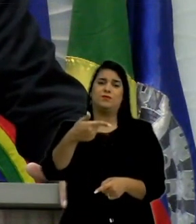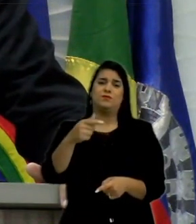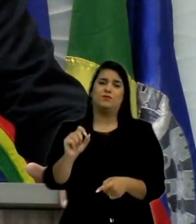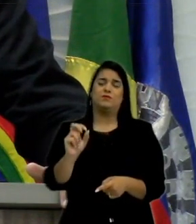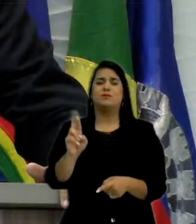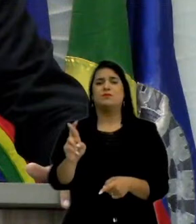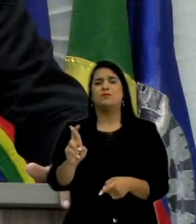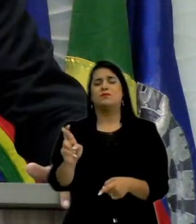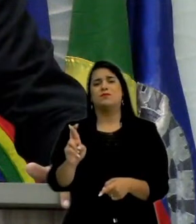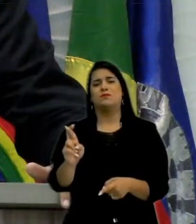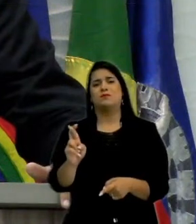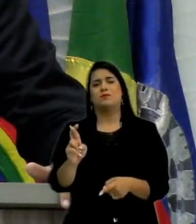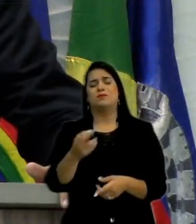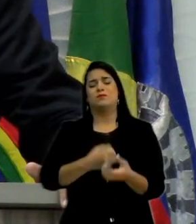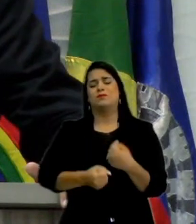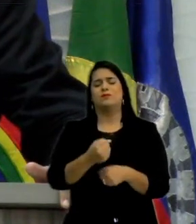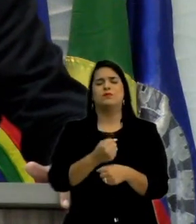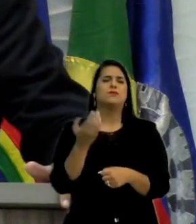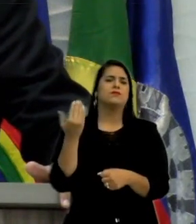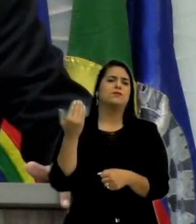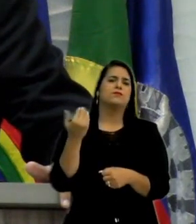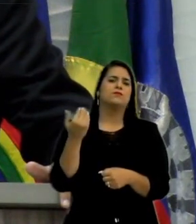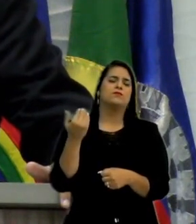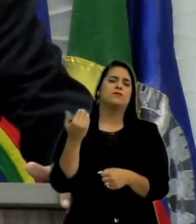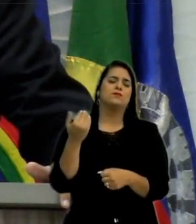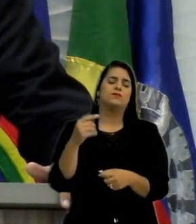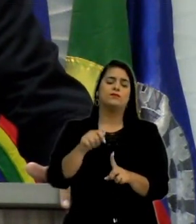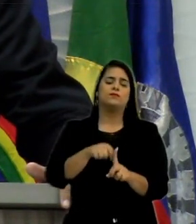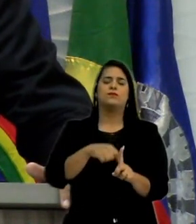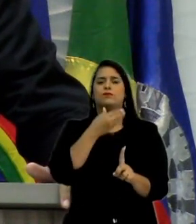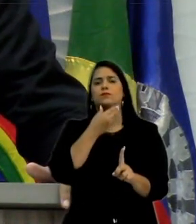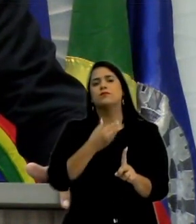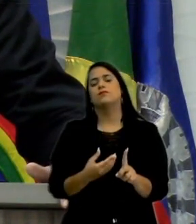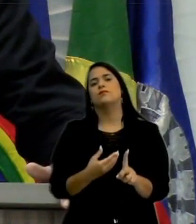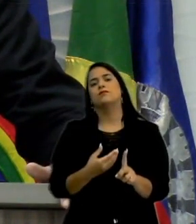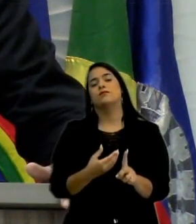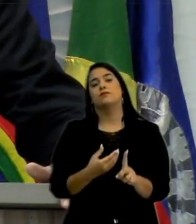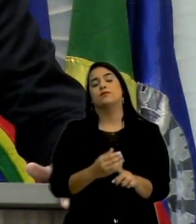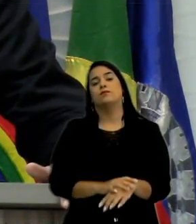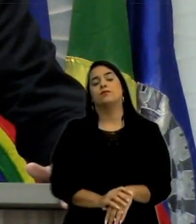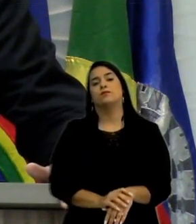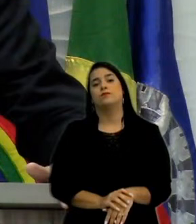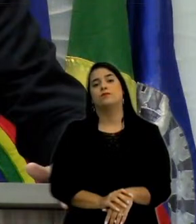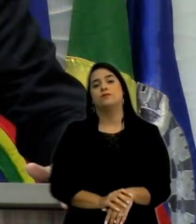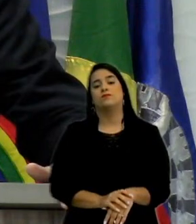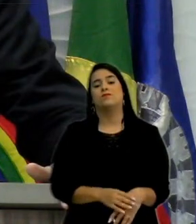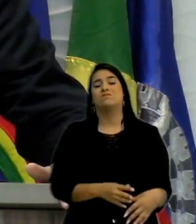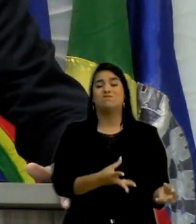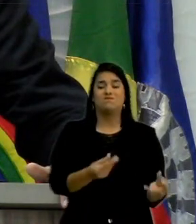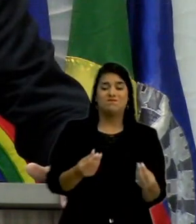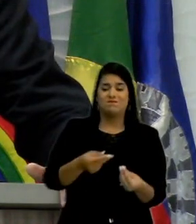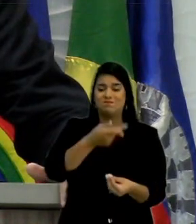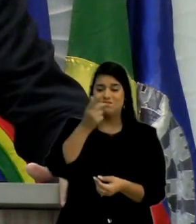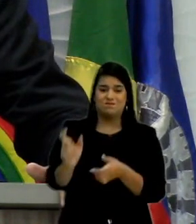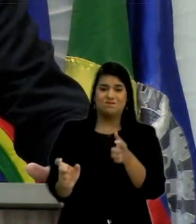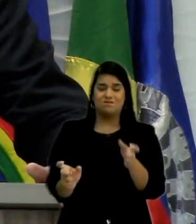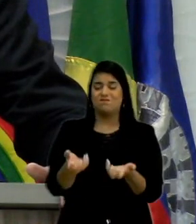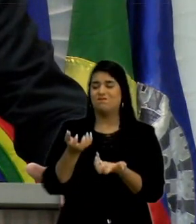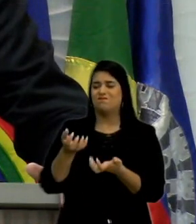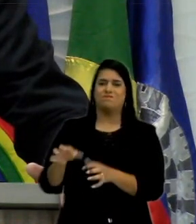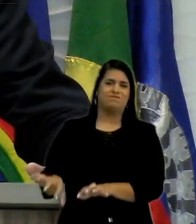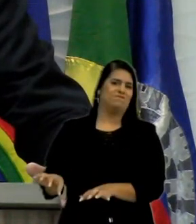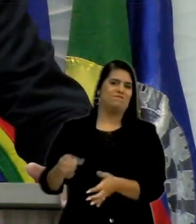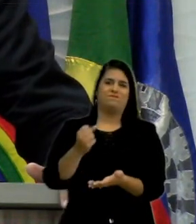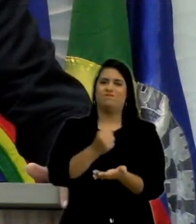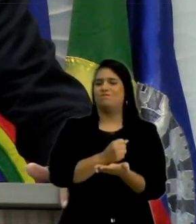R$ 320, R$ 23 no ano passado, no final de dezembro. Então, muitos não quiseram renovar aí